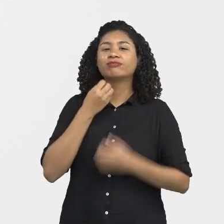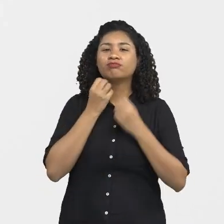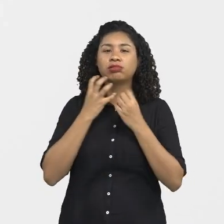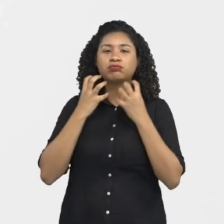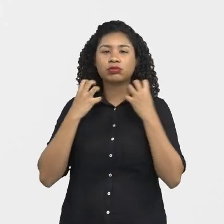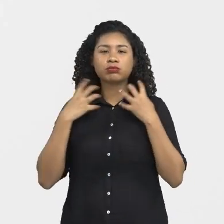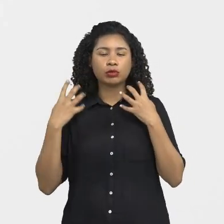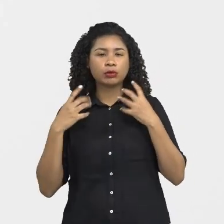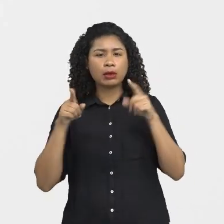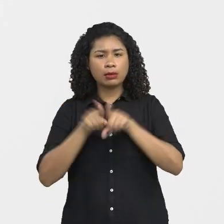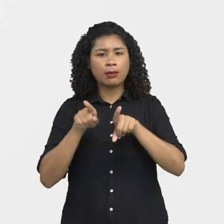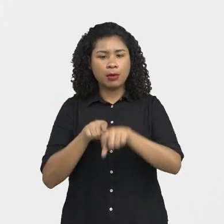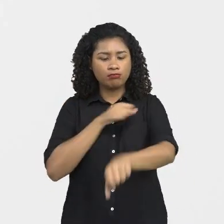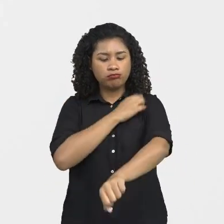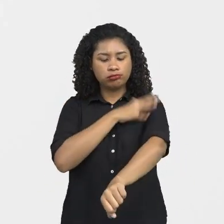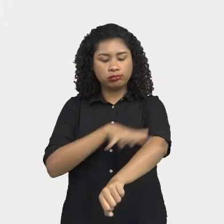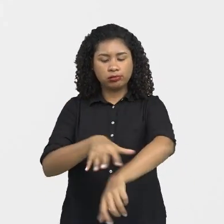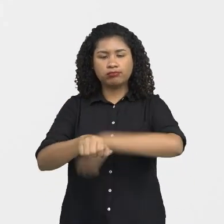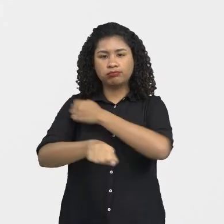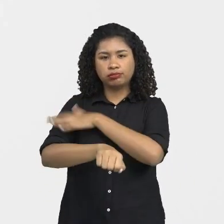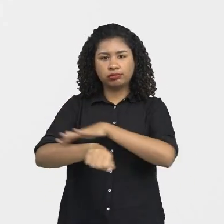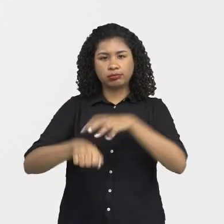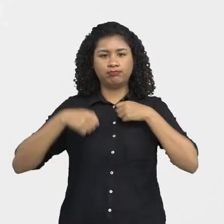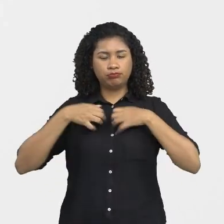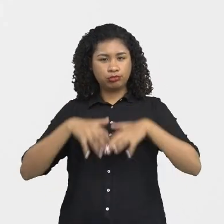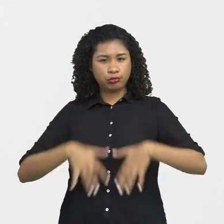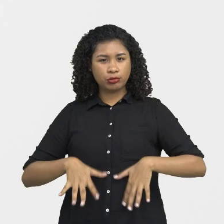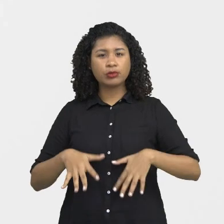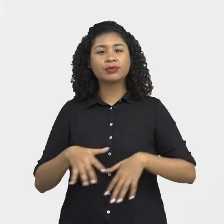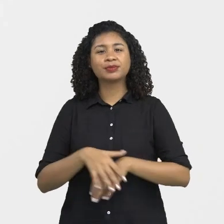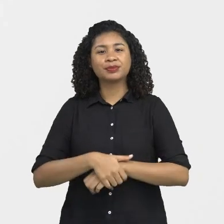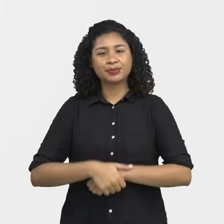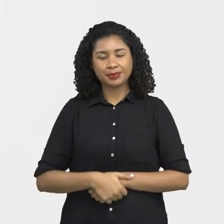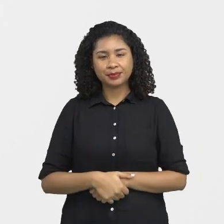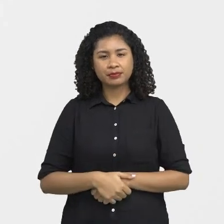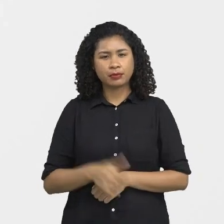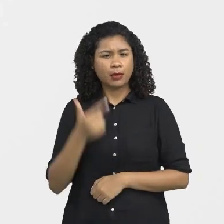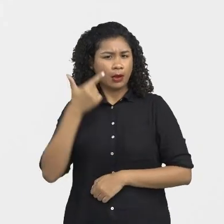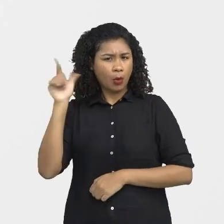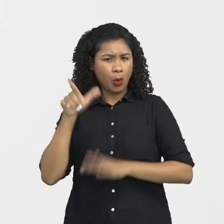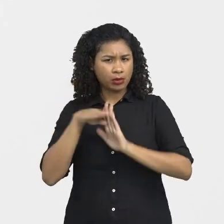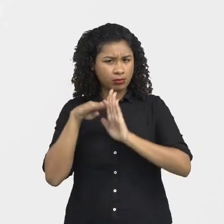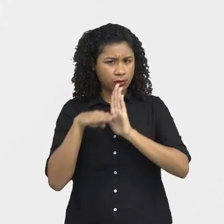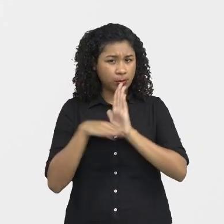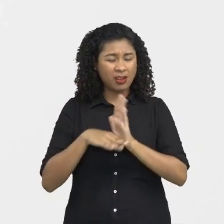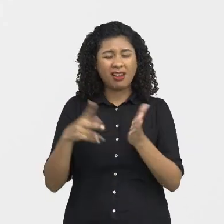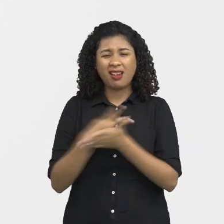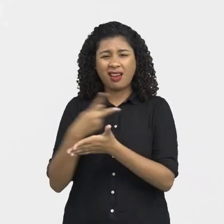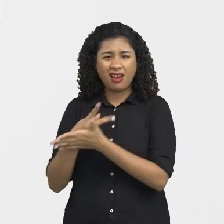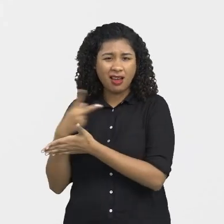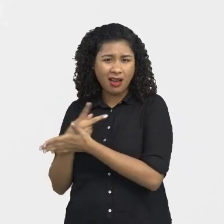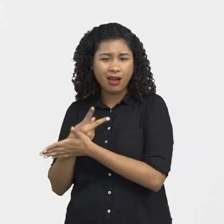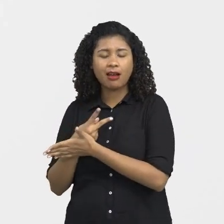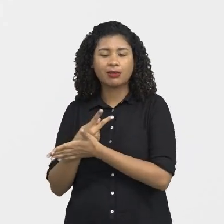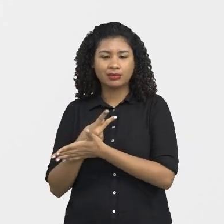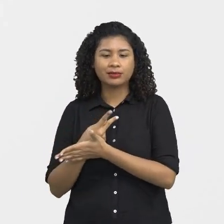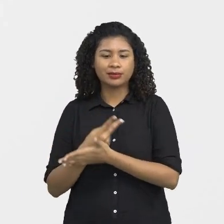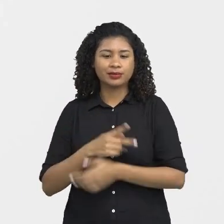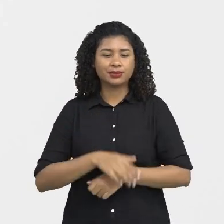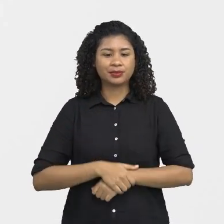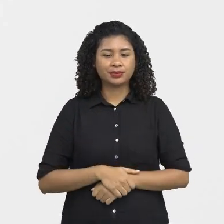e estimula a liberação de cálcio nos ossos. As demais estão incorretas porque o hormônio somatotrófico